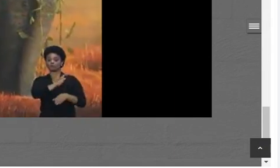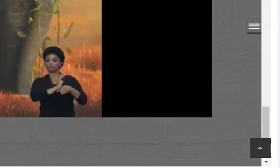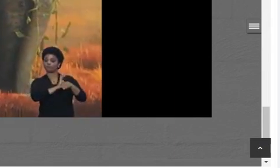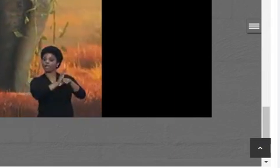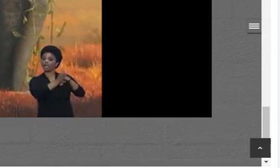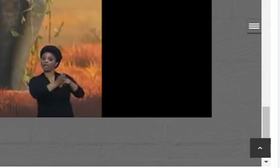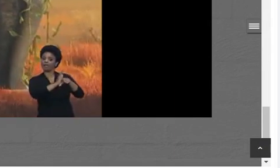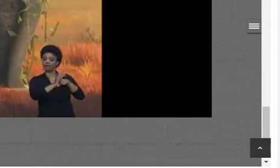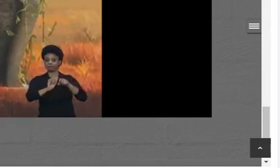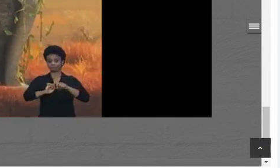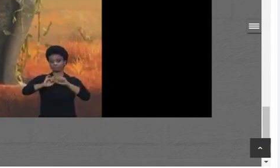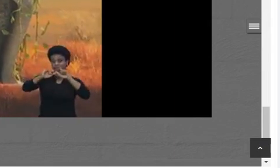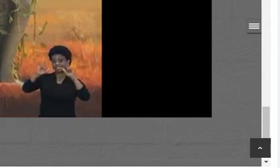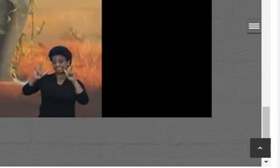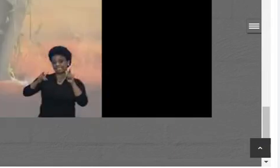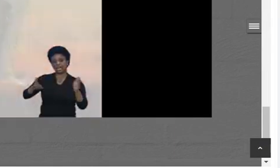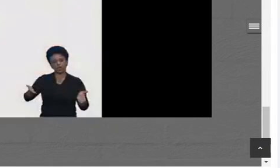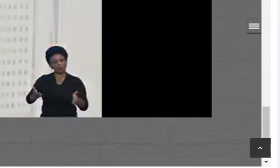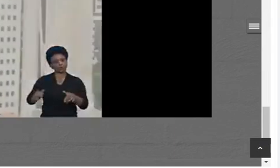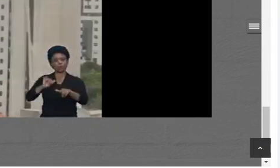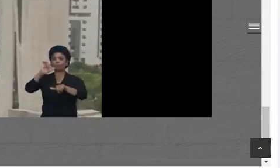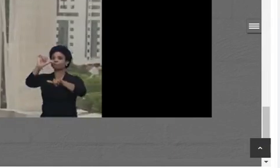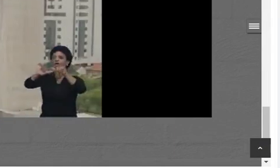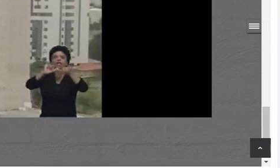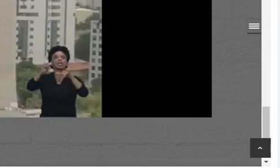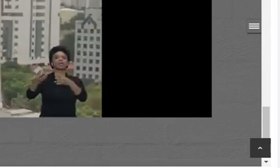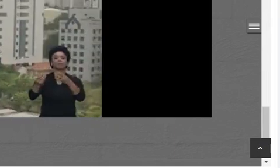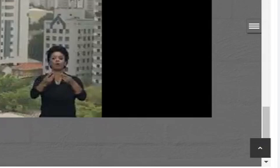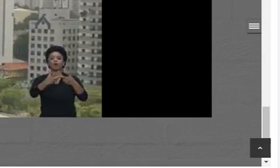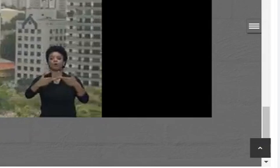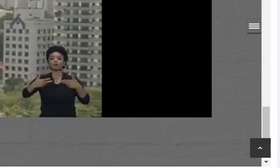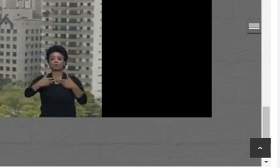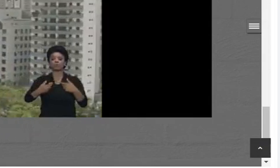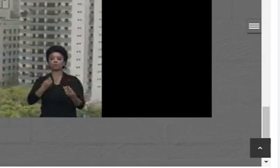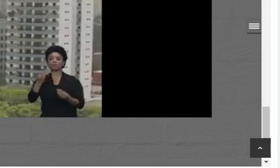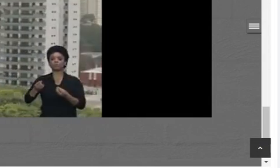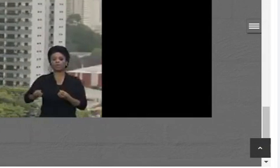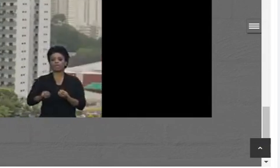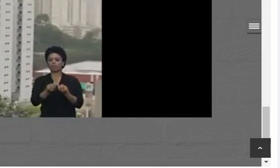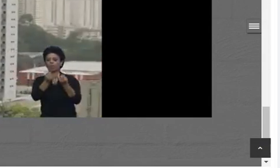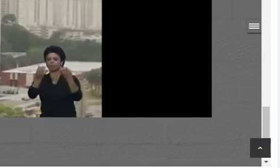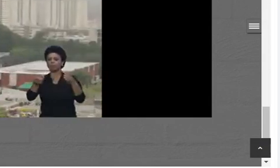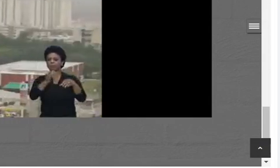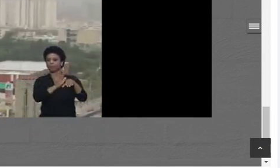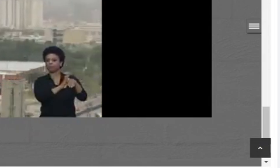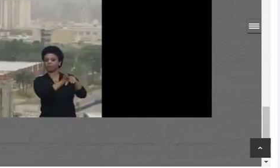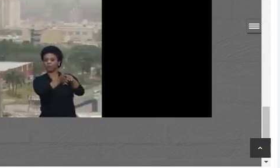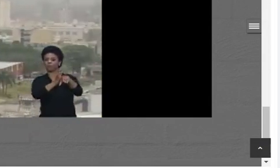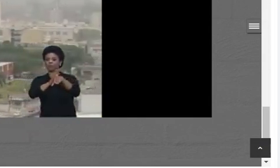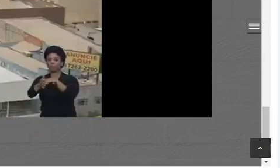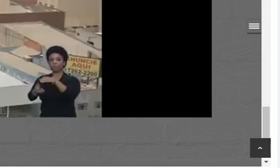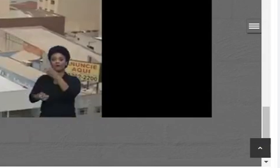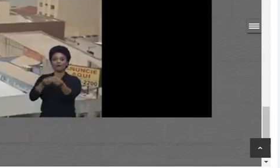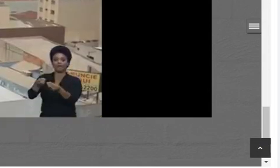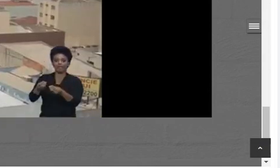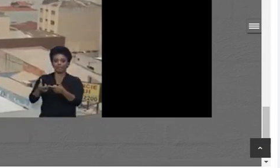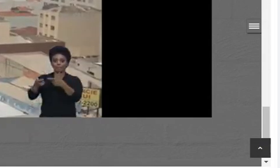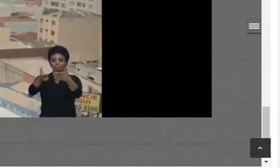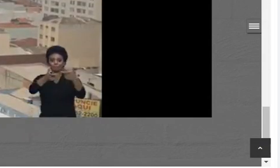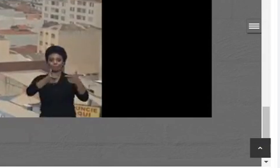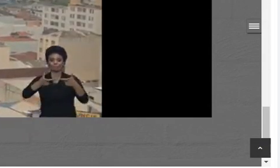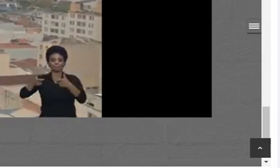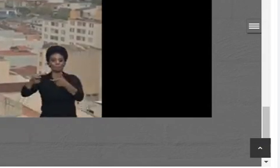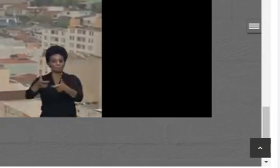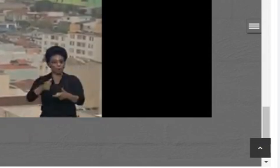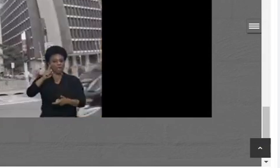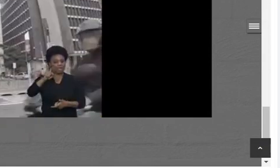claro. Hoje, muita coisa mudou, a começar pela quantidade das cavernas e o fato de que boa parte delas agora